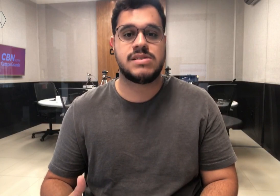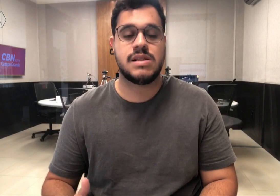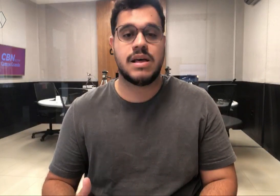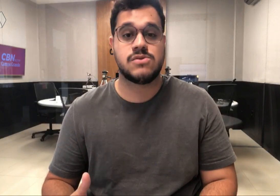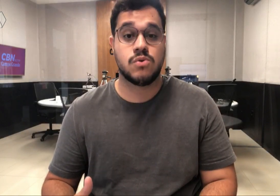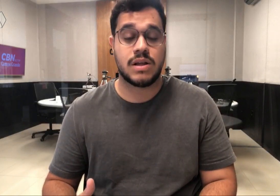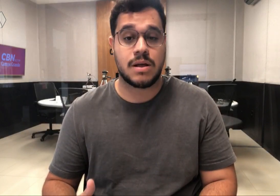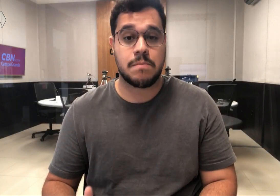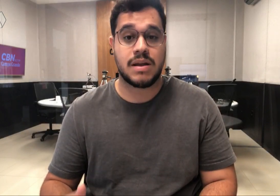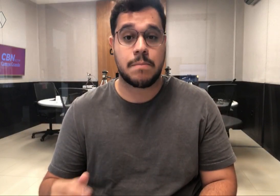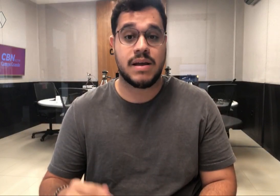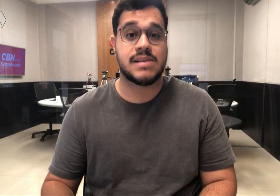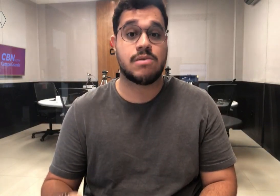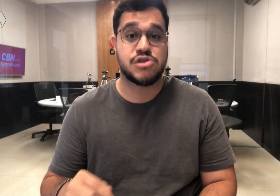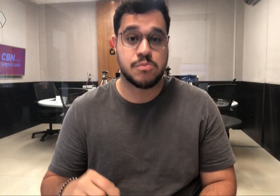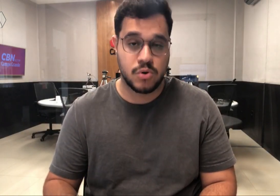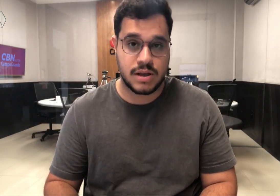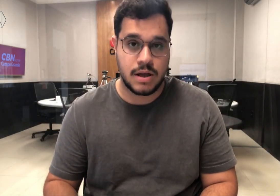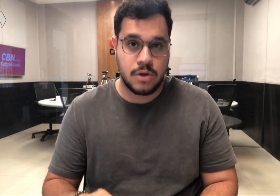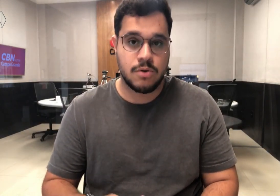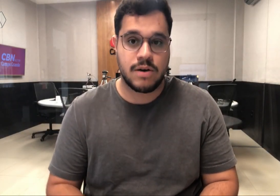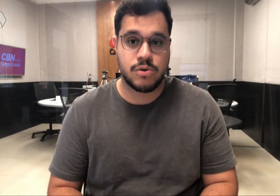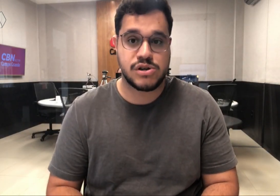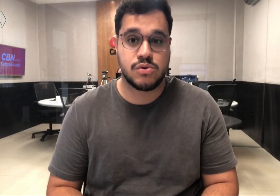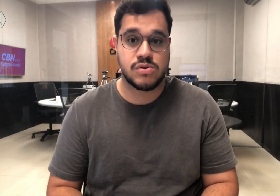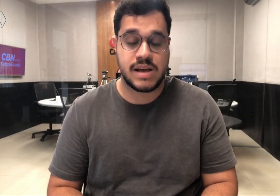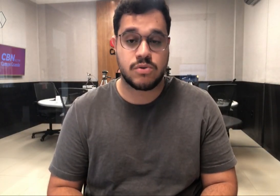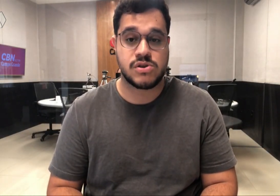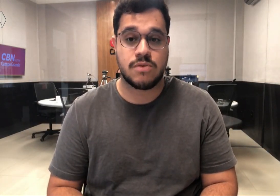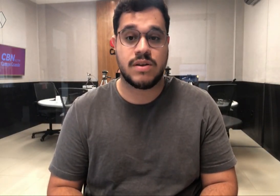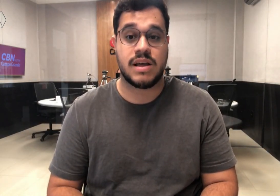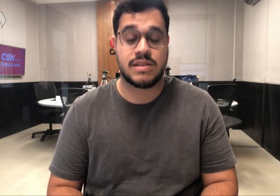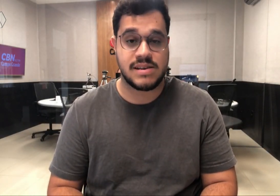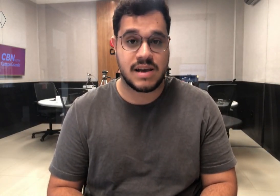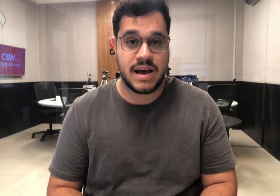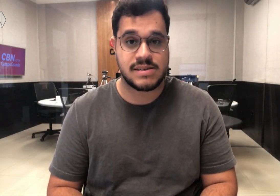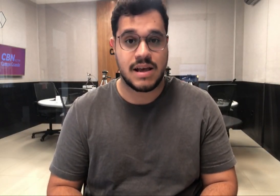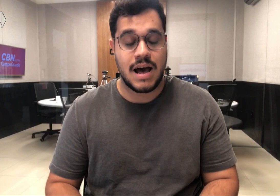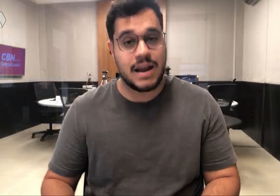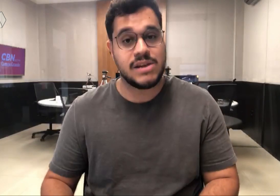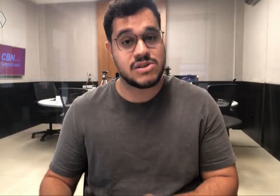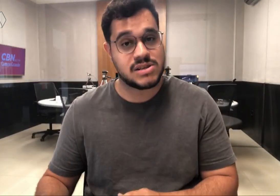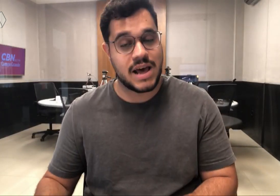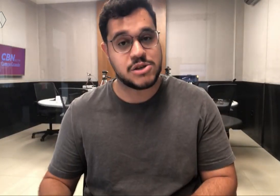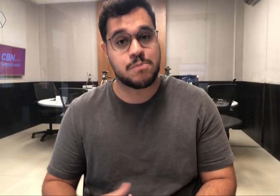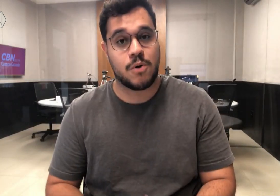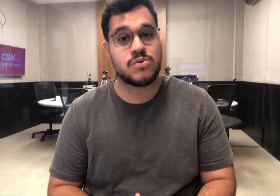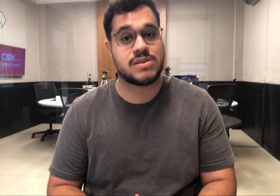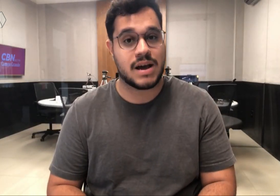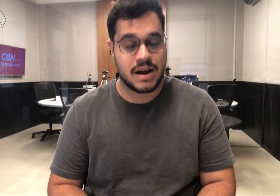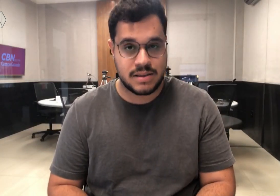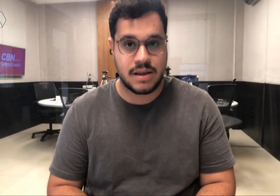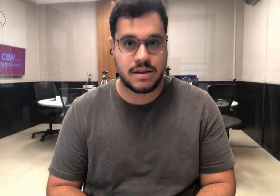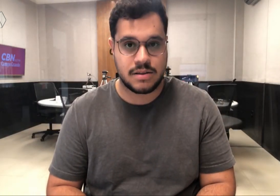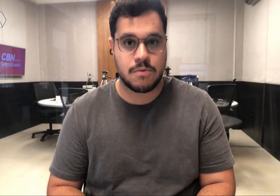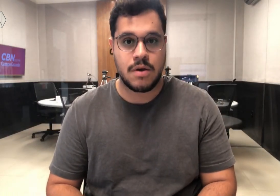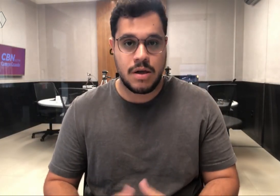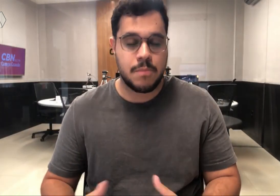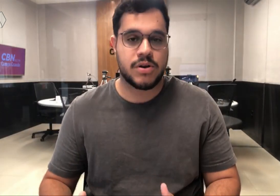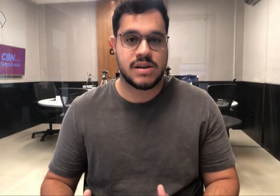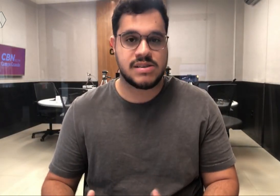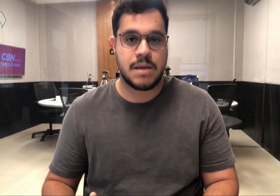habilitação vencida resulta também na aplicação de multa no valor de R$ 293,00, além de 7 pontos na carteira.